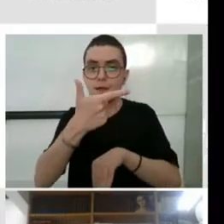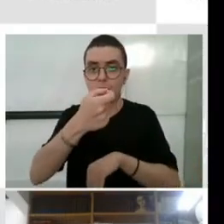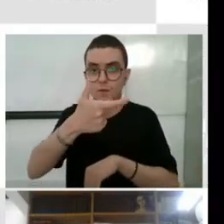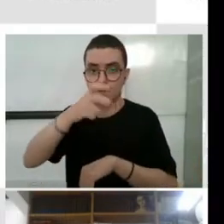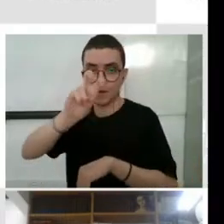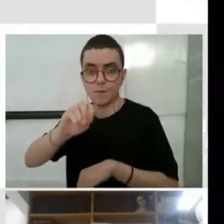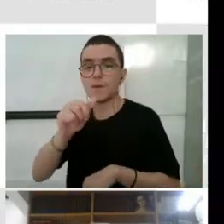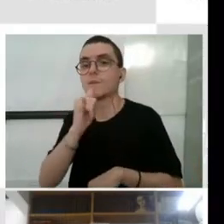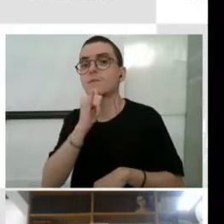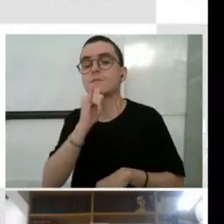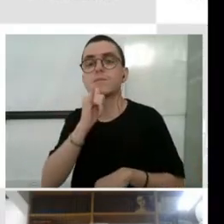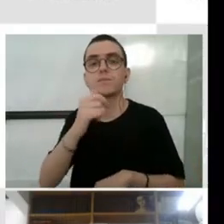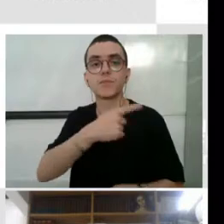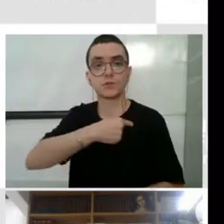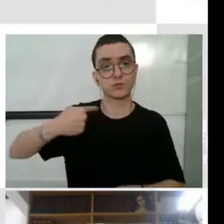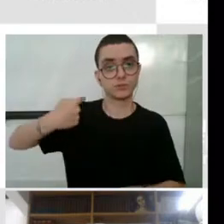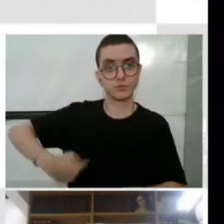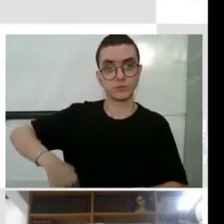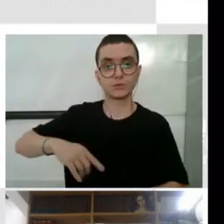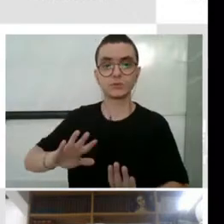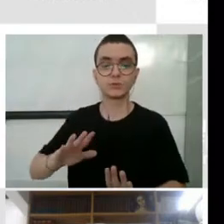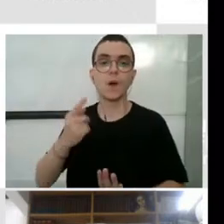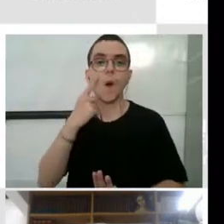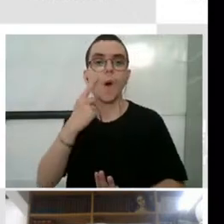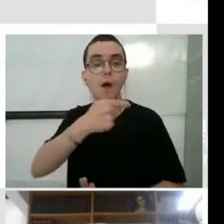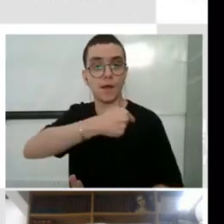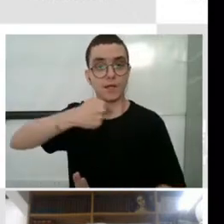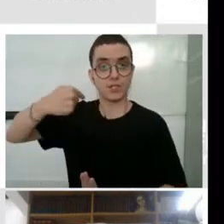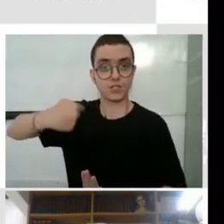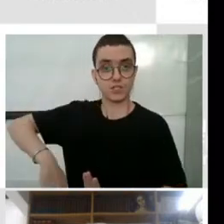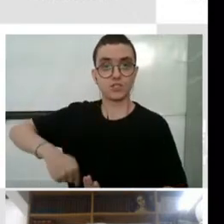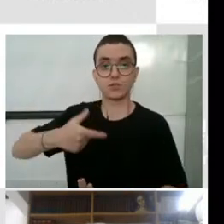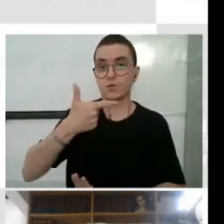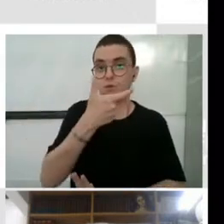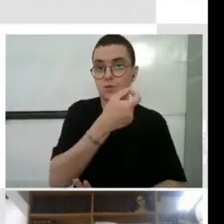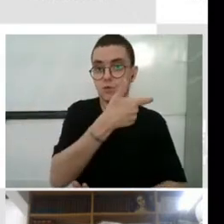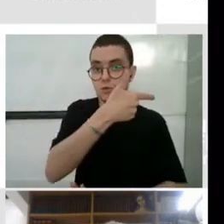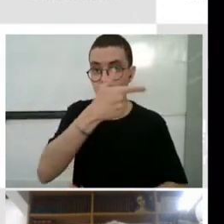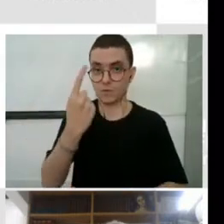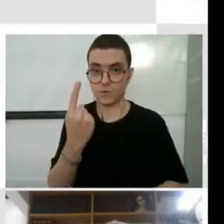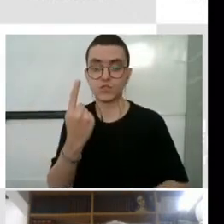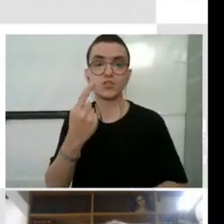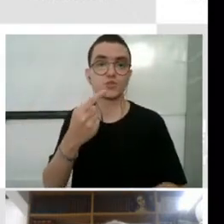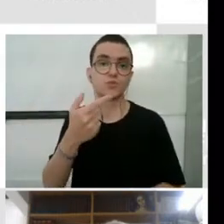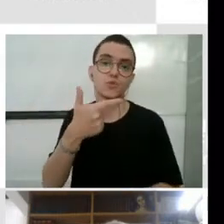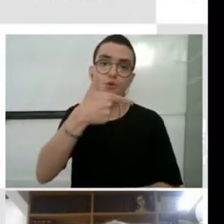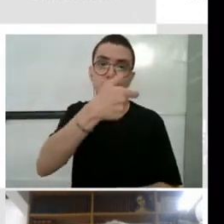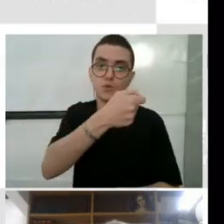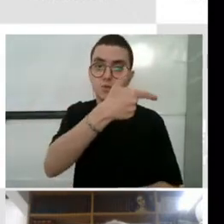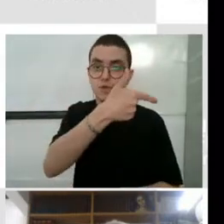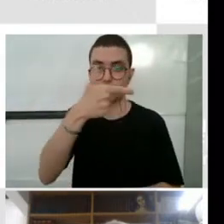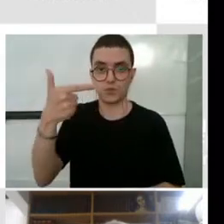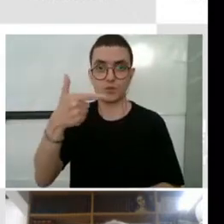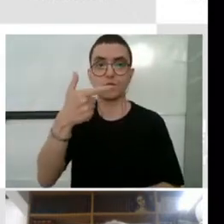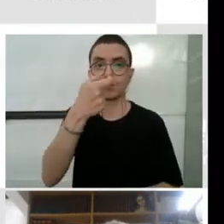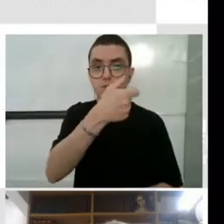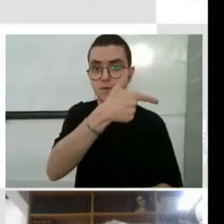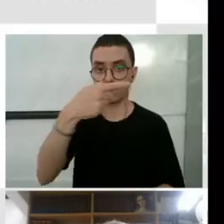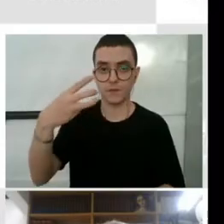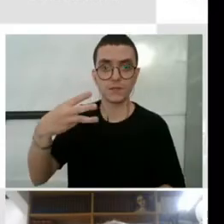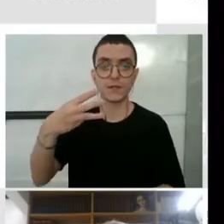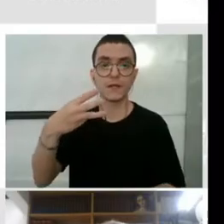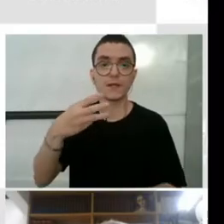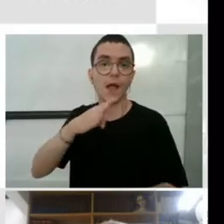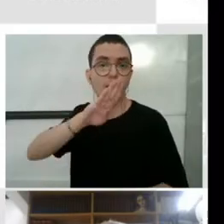por exemplo, né, aqui nós temos a China, em 2021, 2022, 2023, percebem, então, em milhões de toneladas,